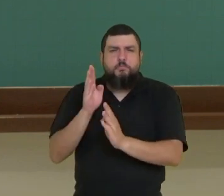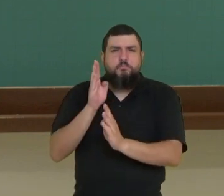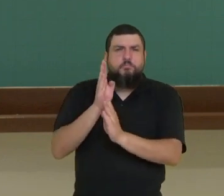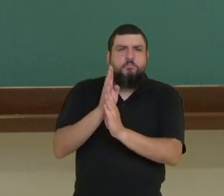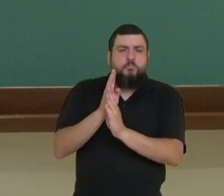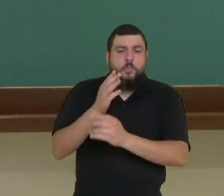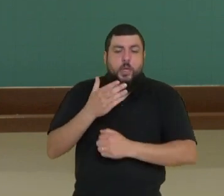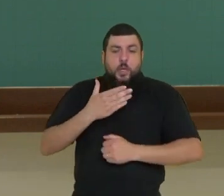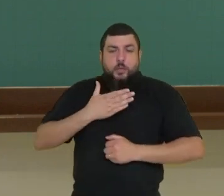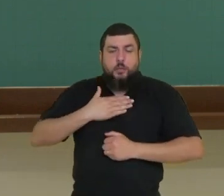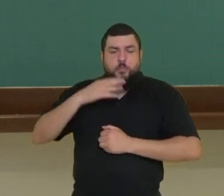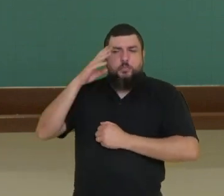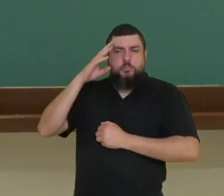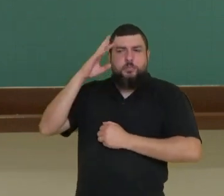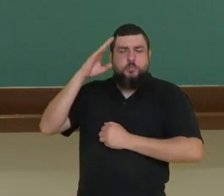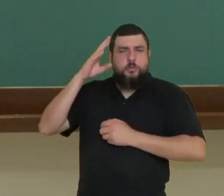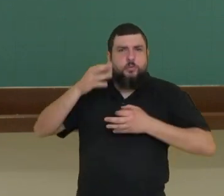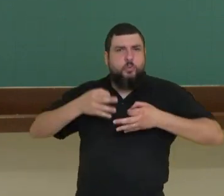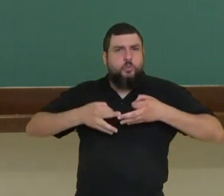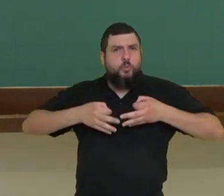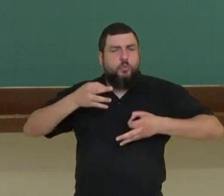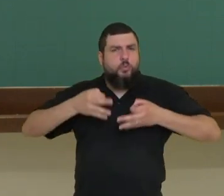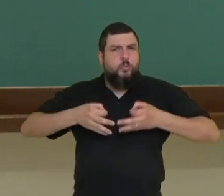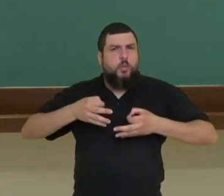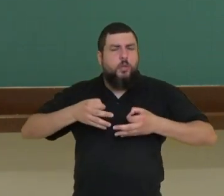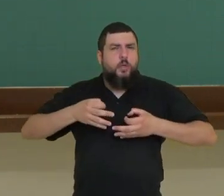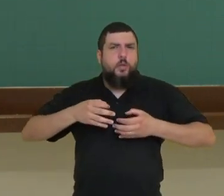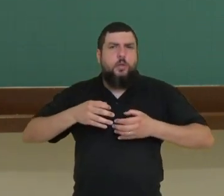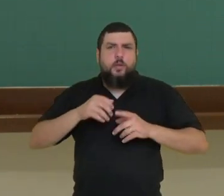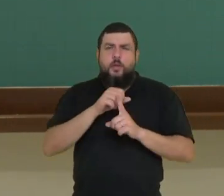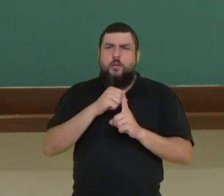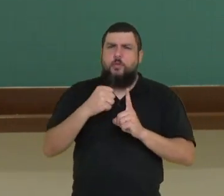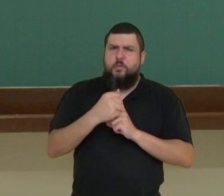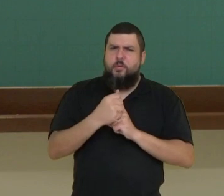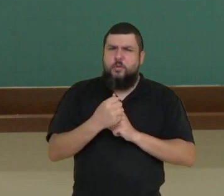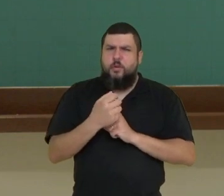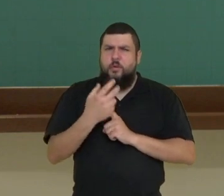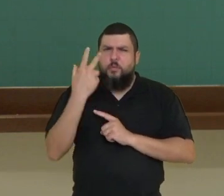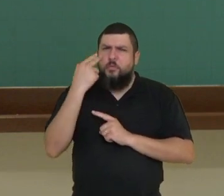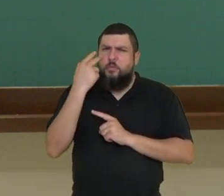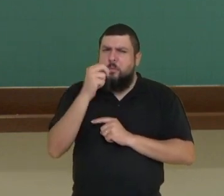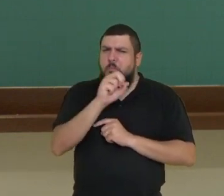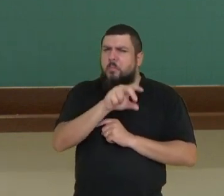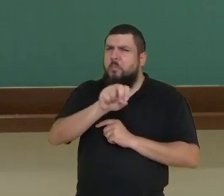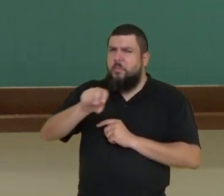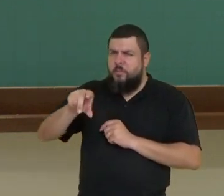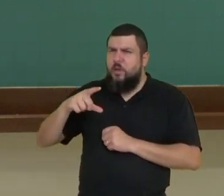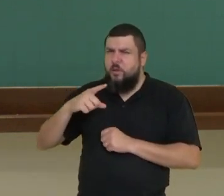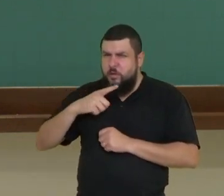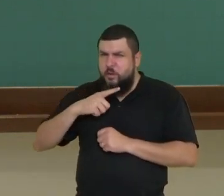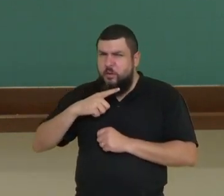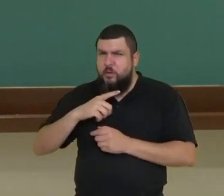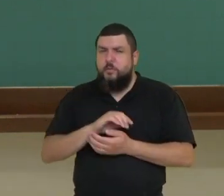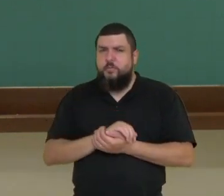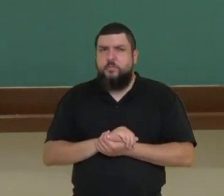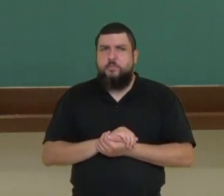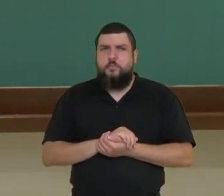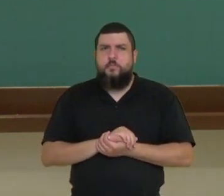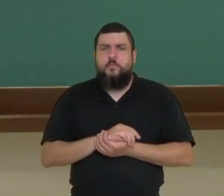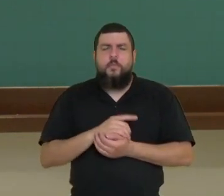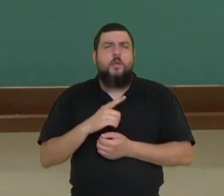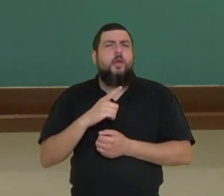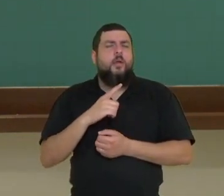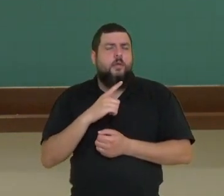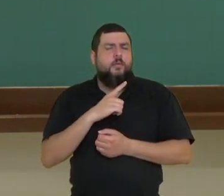chamados estereótipos, é algo muito comum em nossa sociedade? O que vocês acham? Será que tem categorização